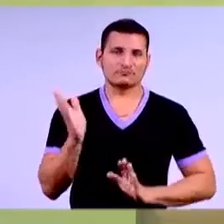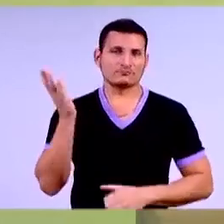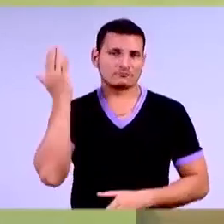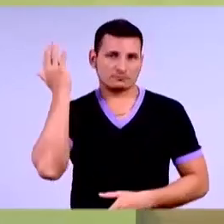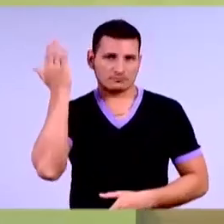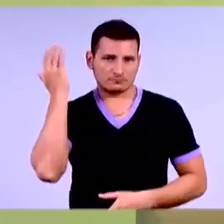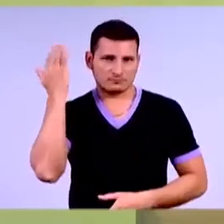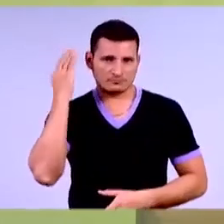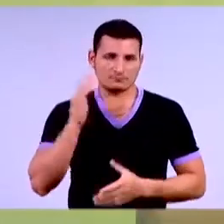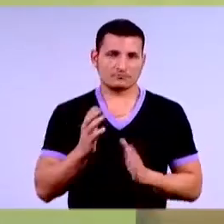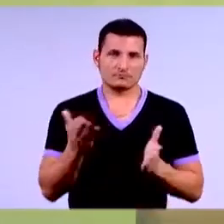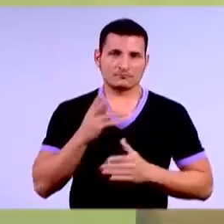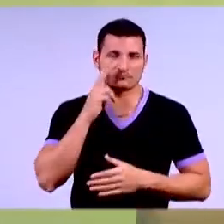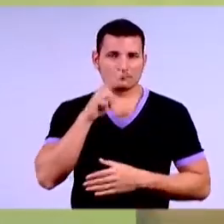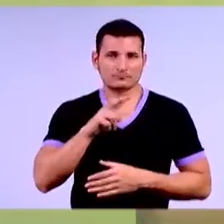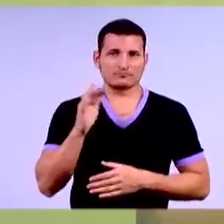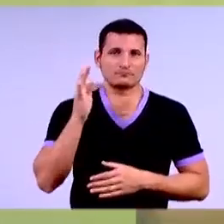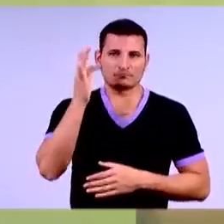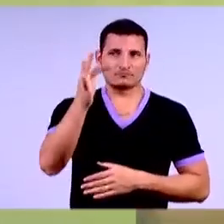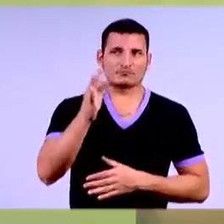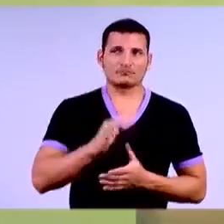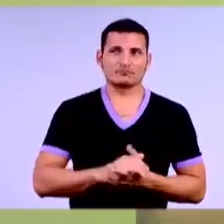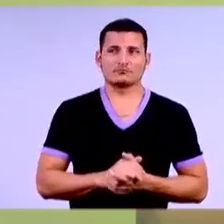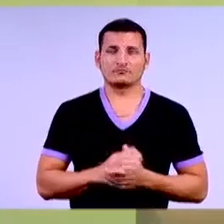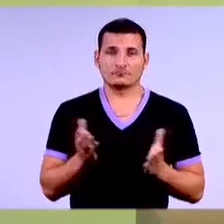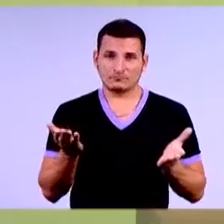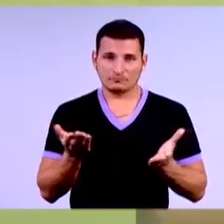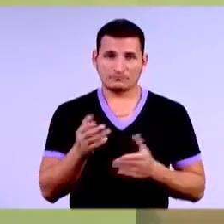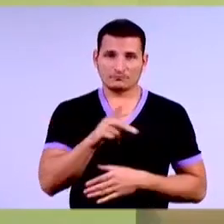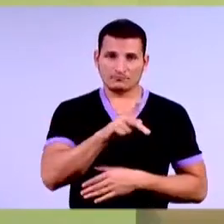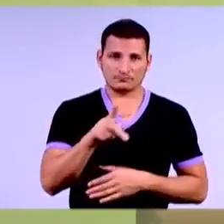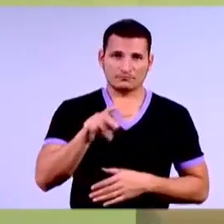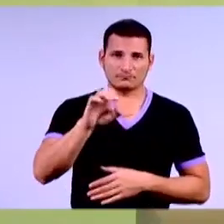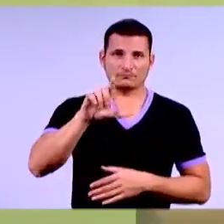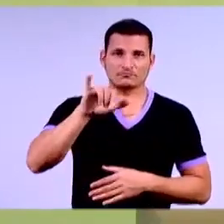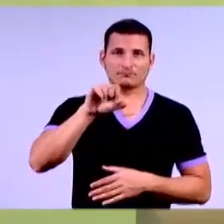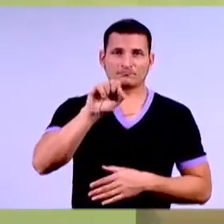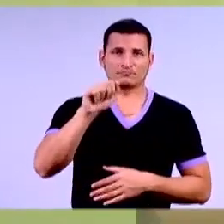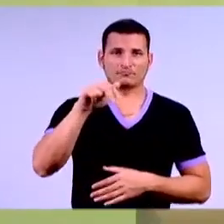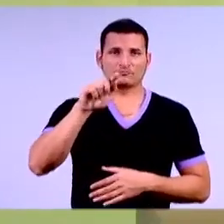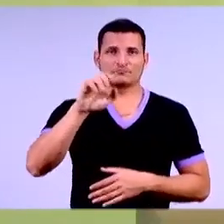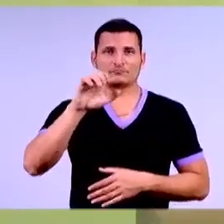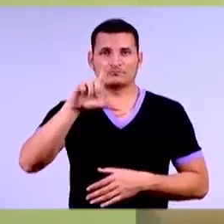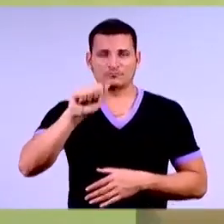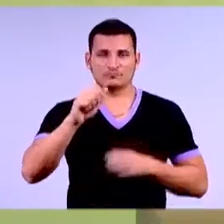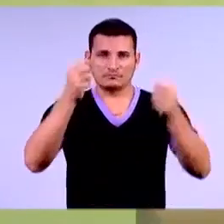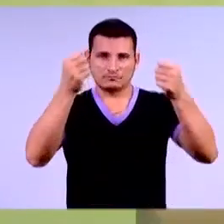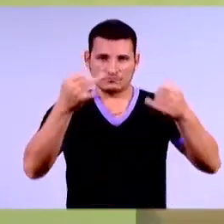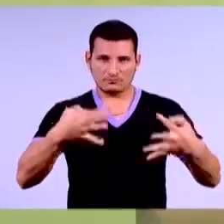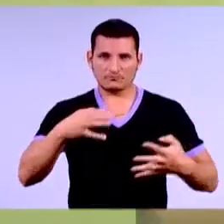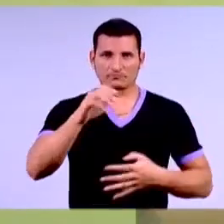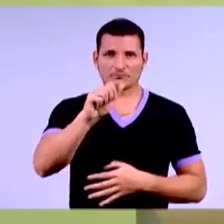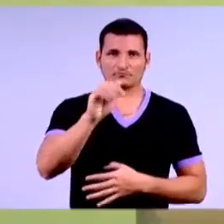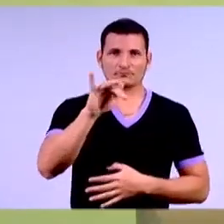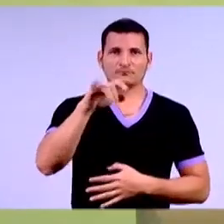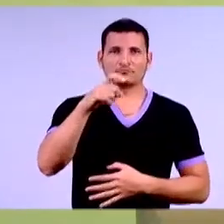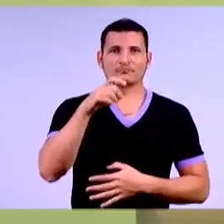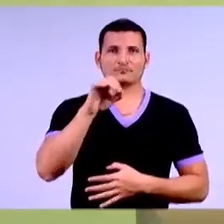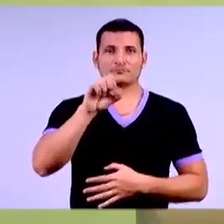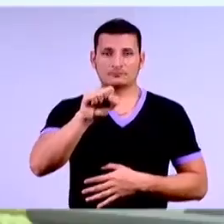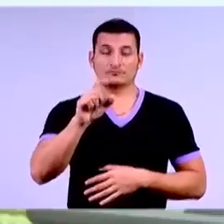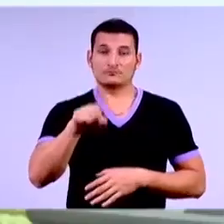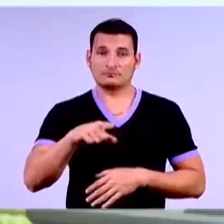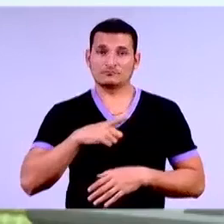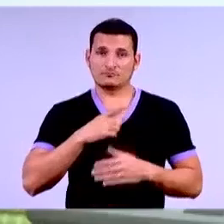acabamos de ver o futuro a elisângela vai explicar um pouquinho de assis tem questões na prova com as fixas vamos lá